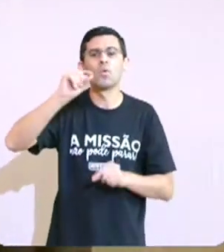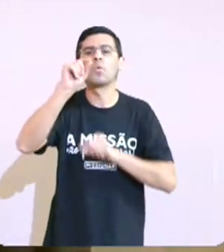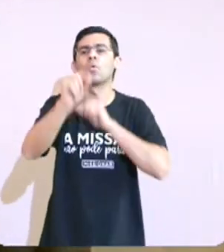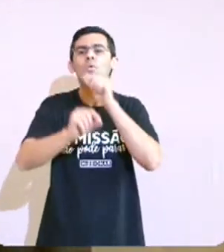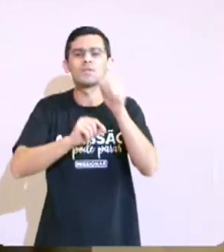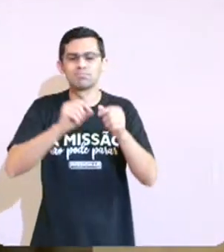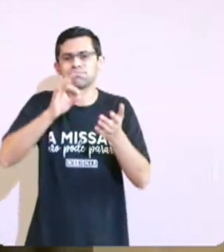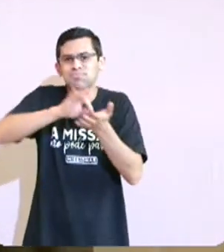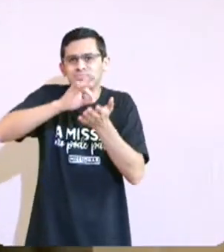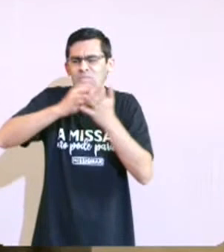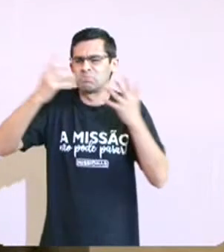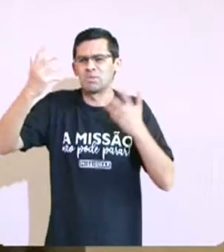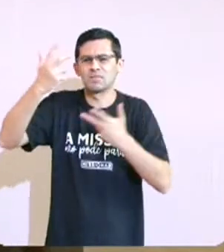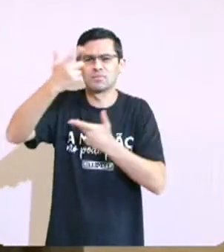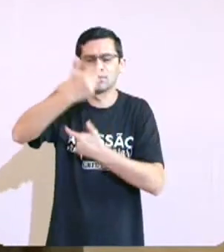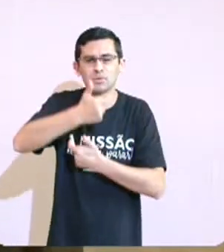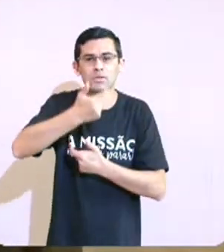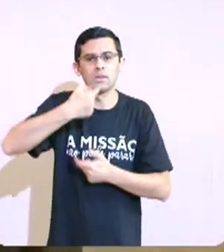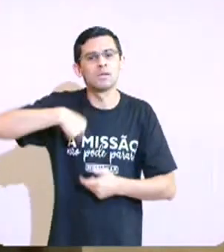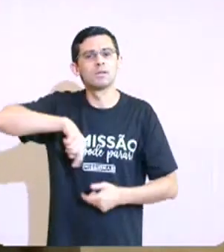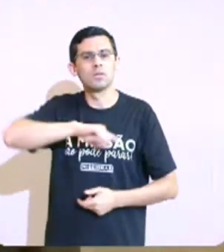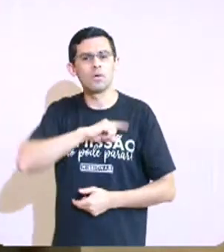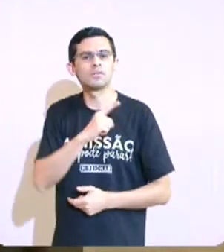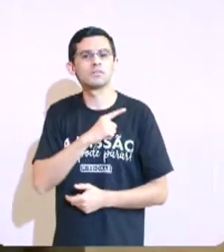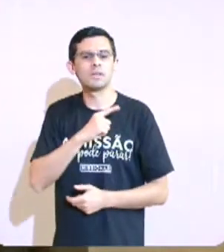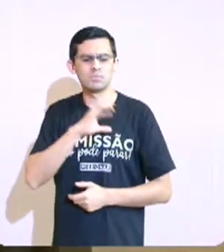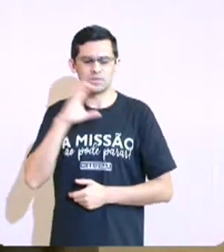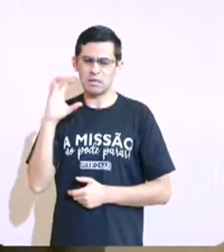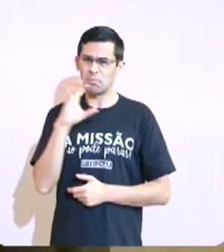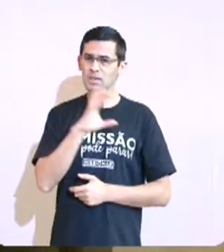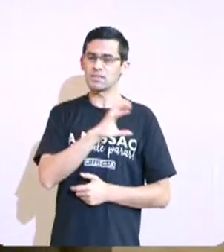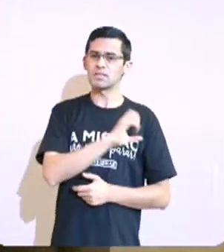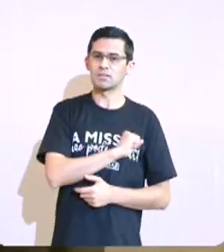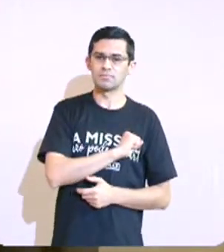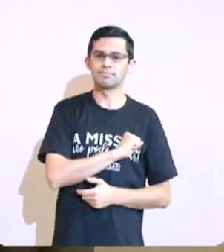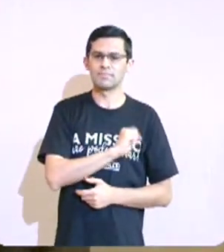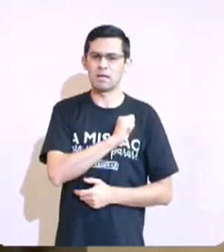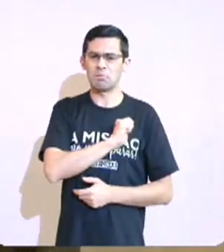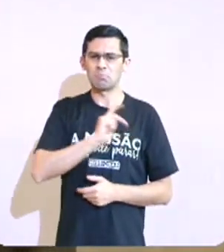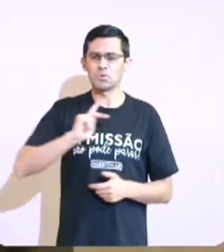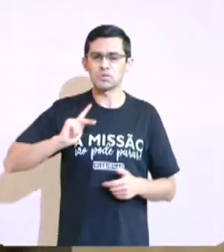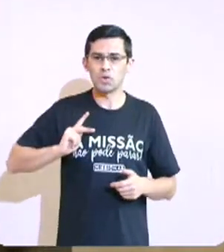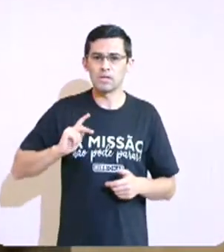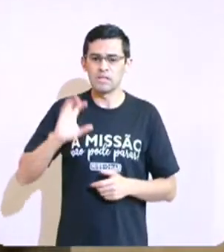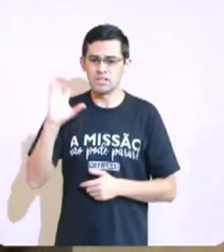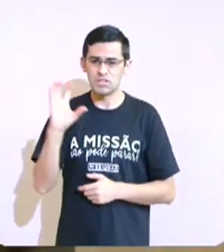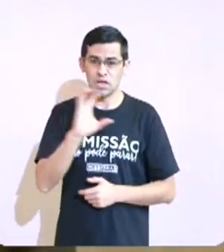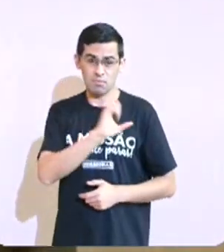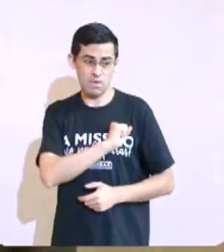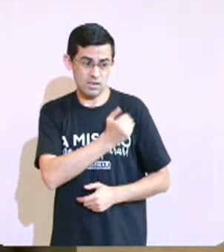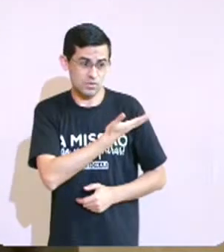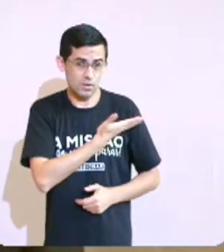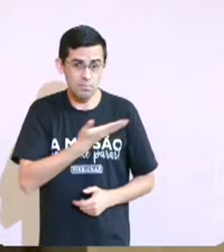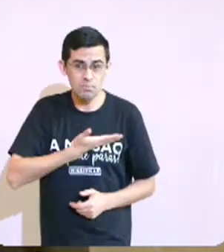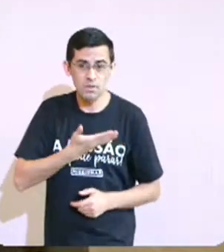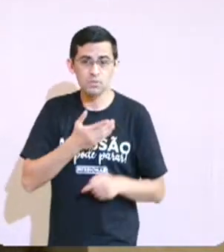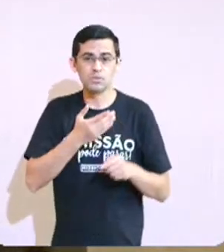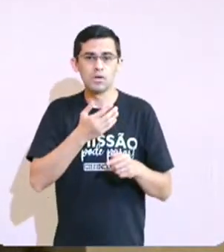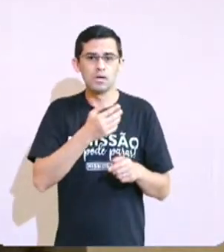perspectiva tremenda! Nós temos esta paixão apostólica de amar nossos amigos e